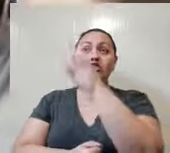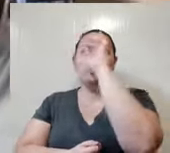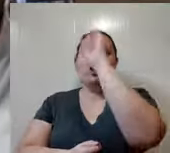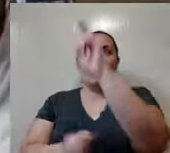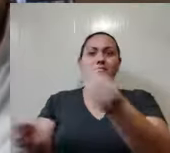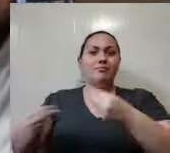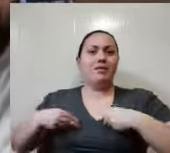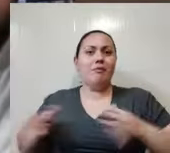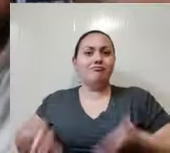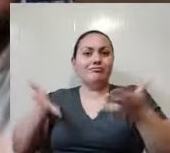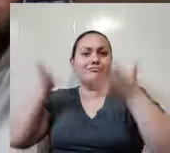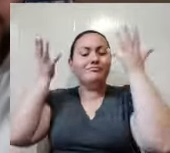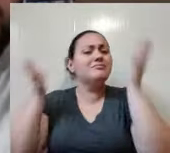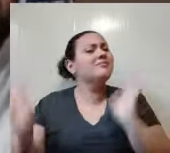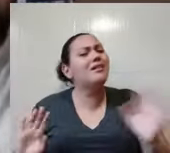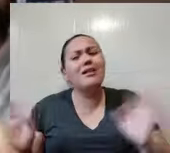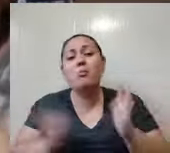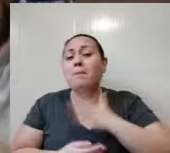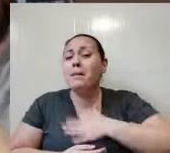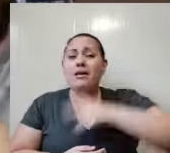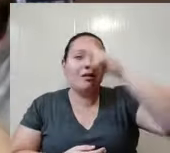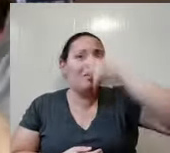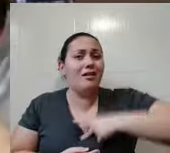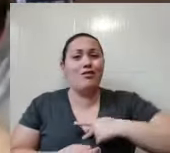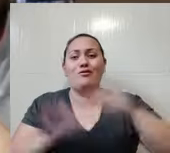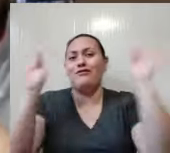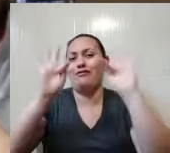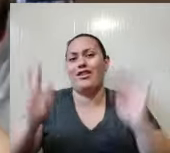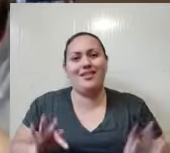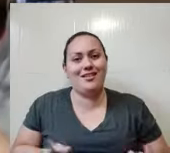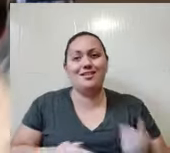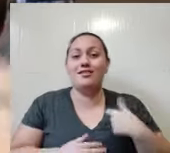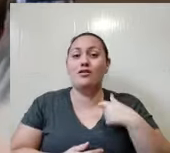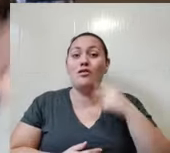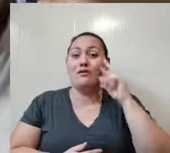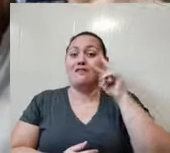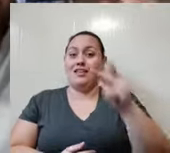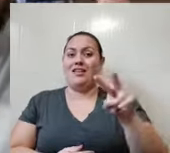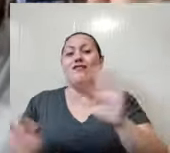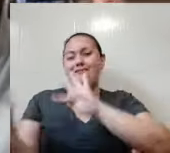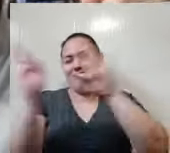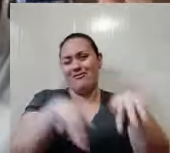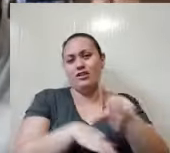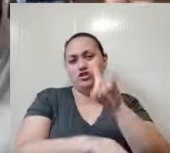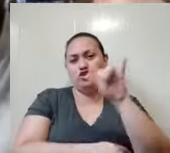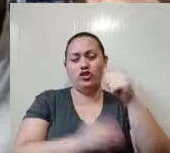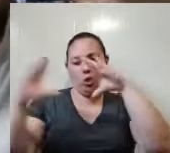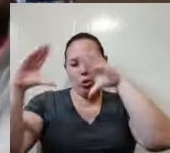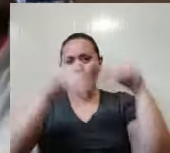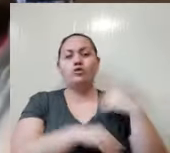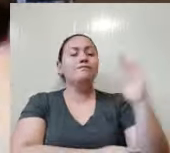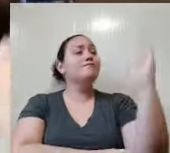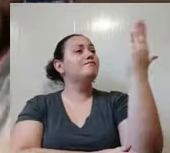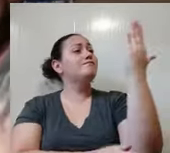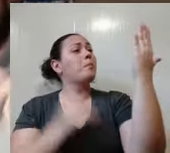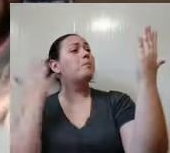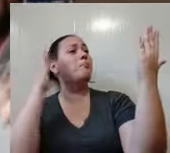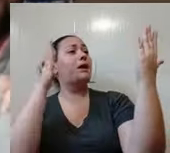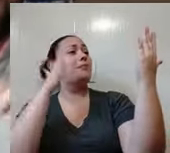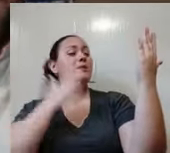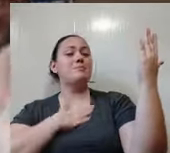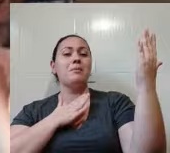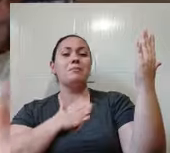pro meu chefe, para promoção. Não. Eu faço isso para eu me sentir bem. É para eu me olhar no espelho no final do dia e dizer